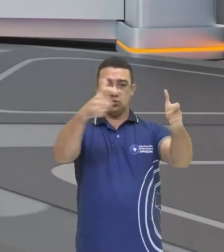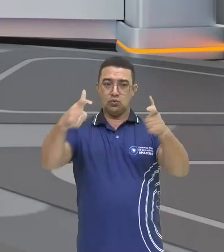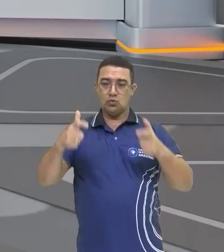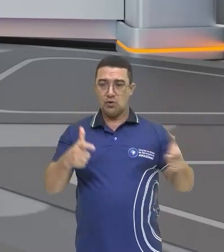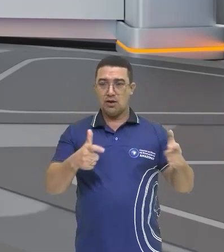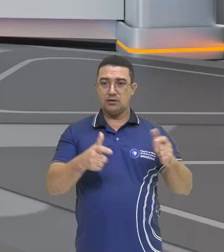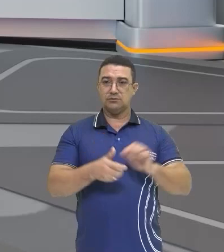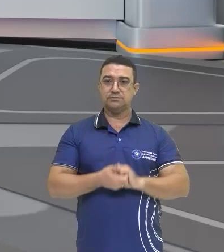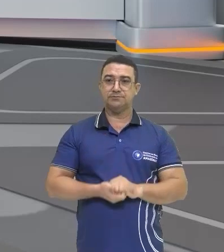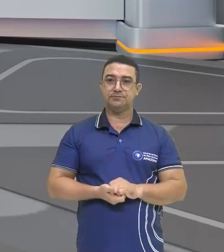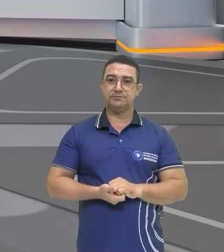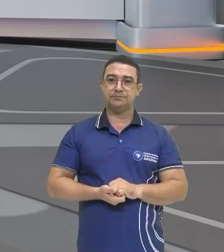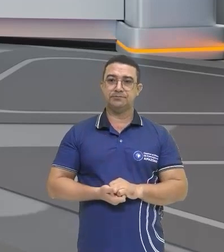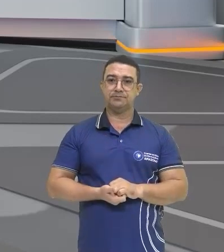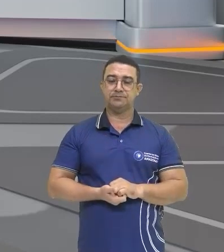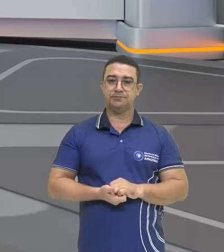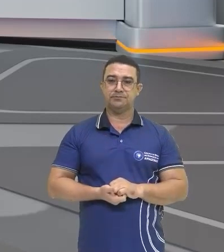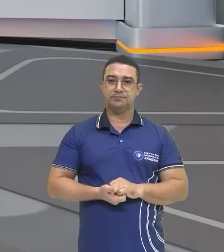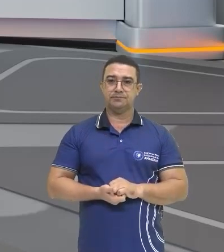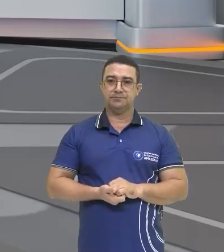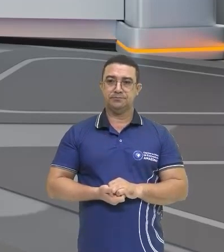certo? Vamos a outro.